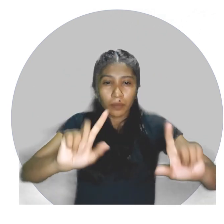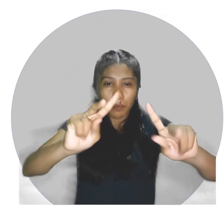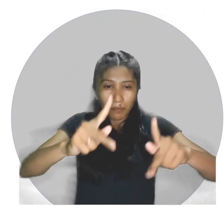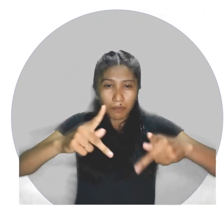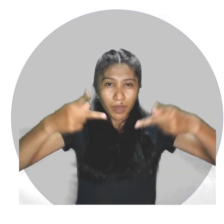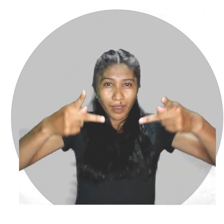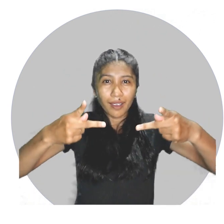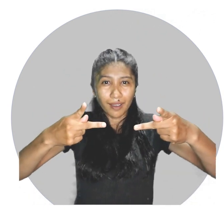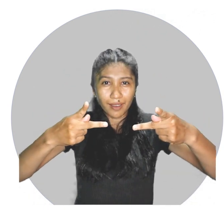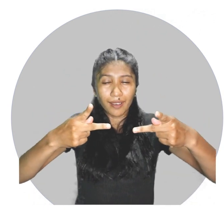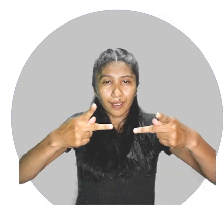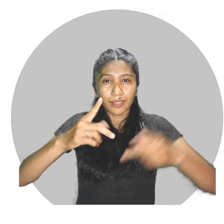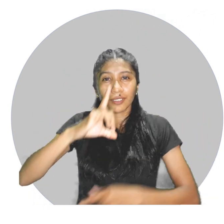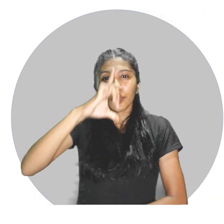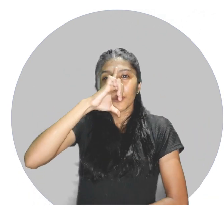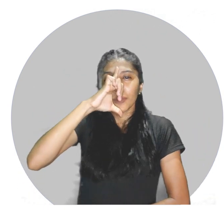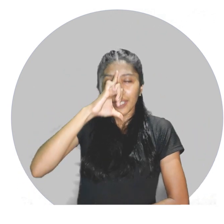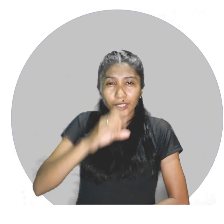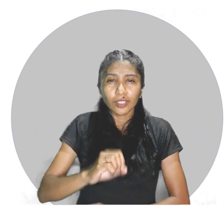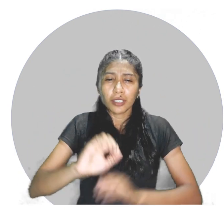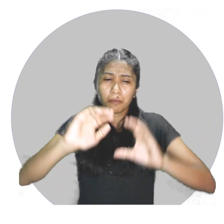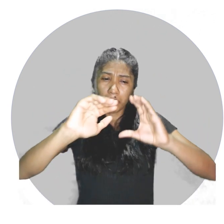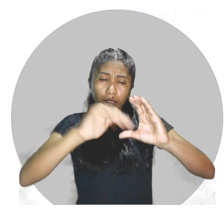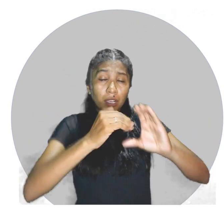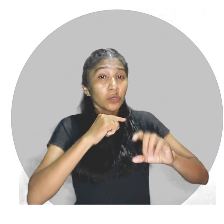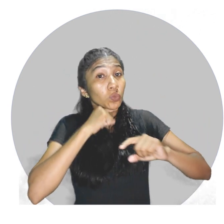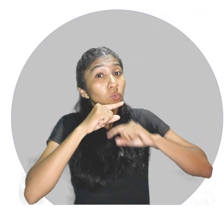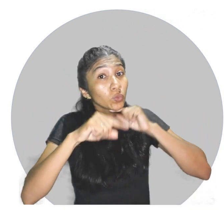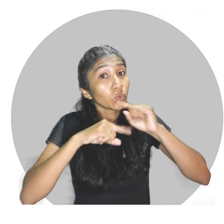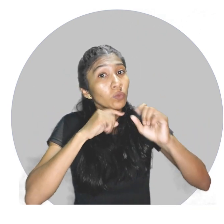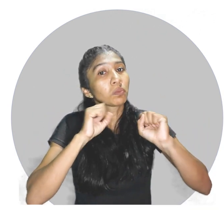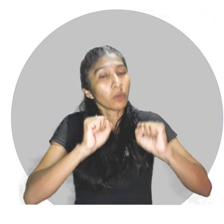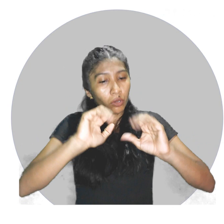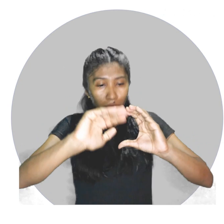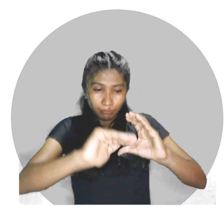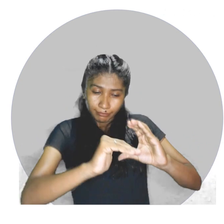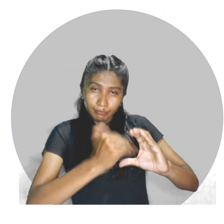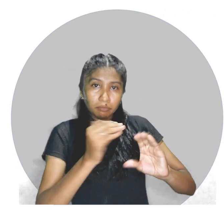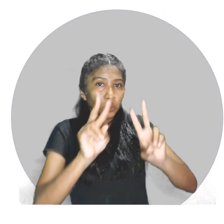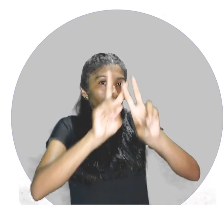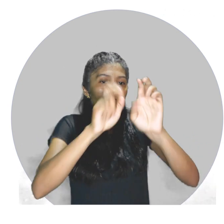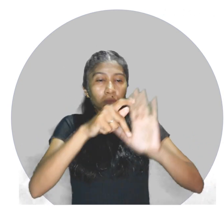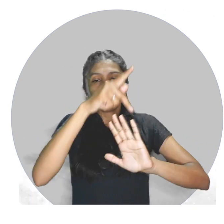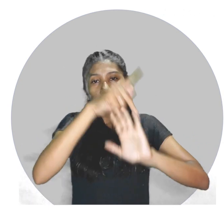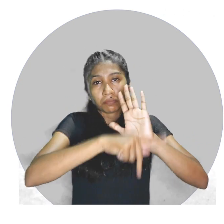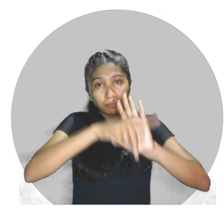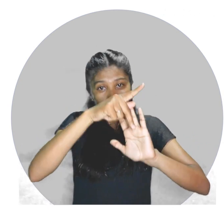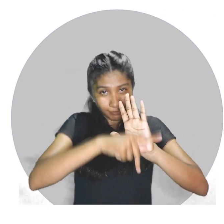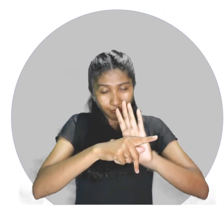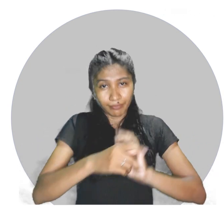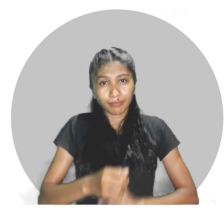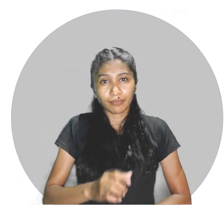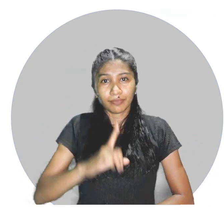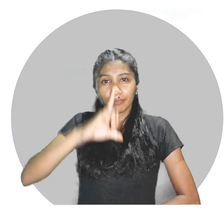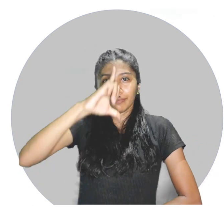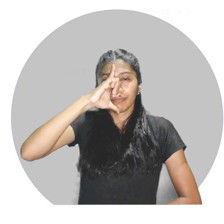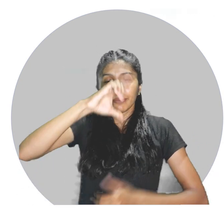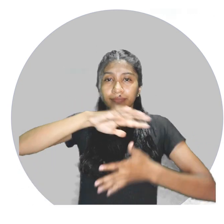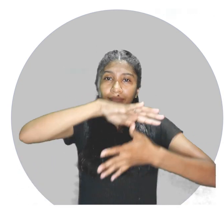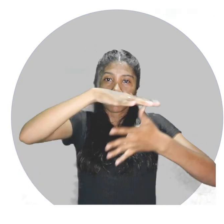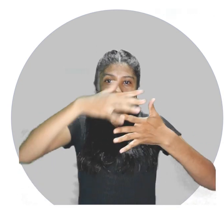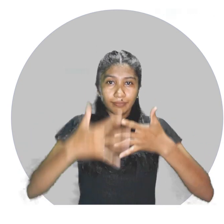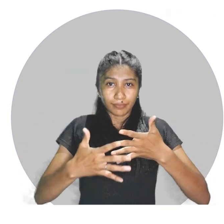página latinitatis.com, a nos enviar alguma mensagem, caso tenha alguma dúvida sobre o projeto Latim